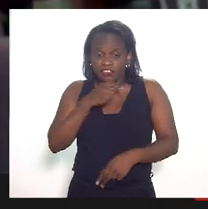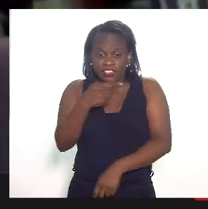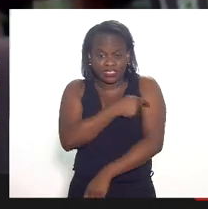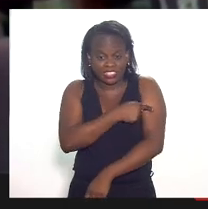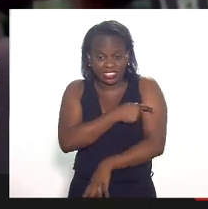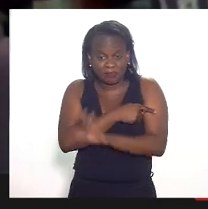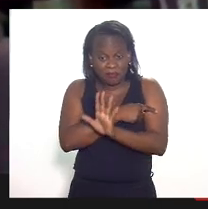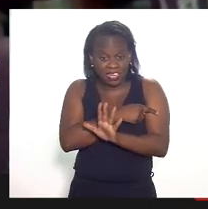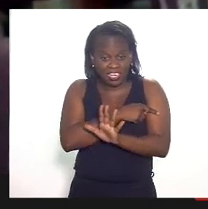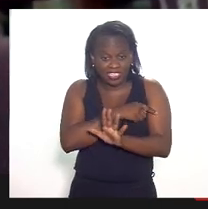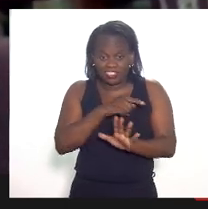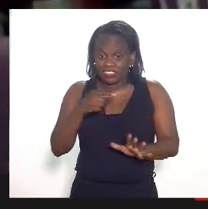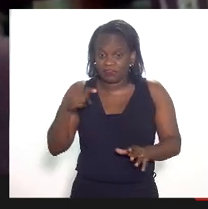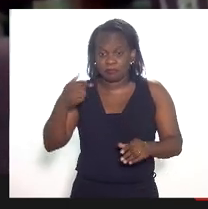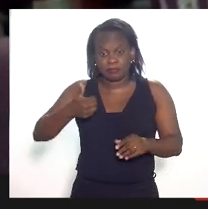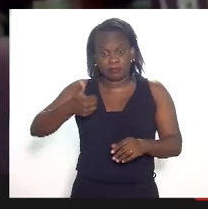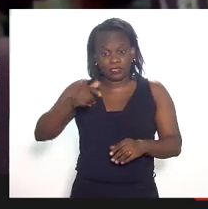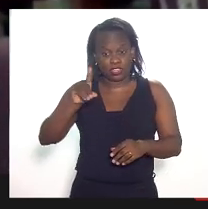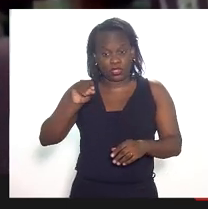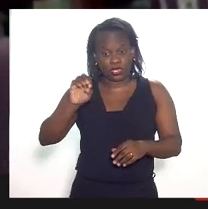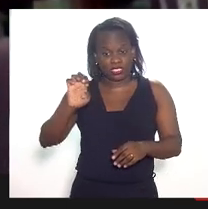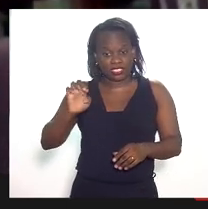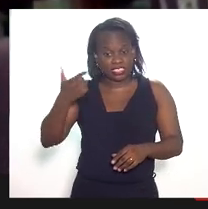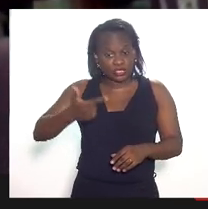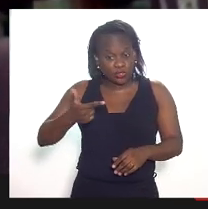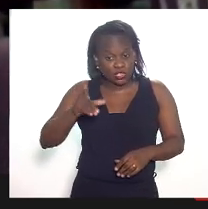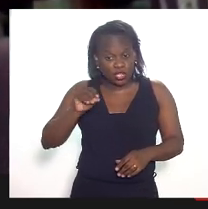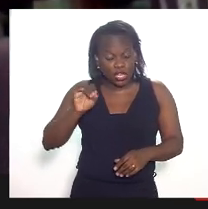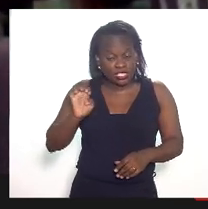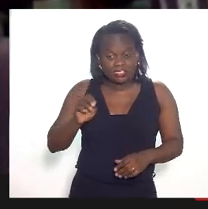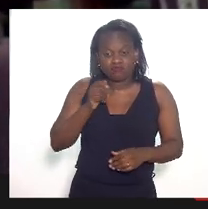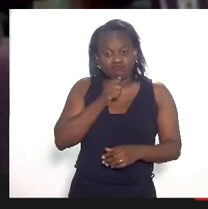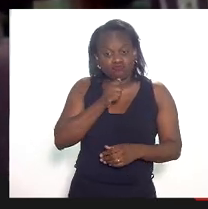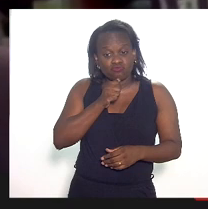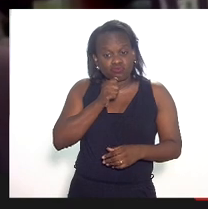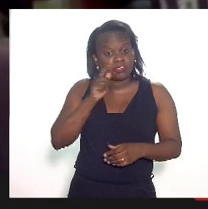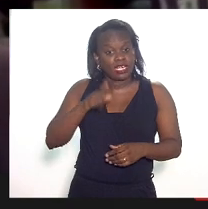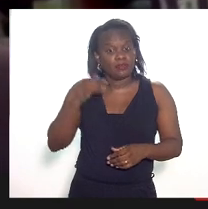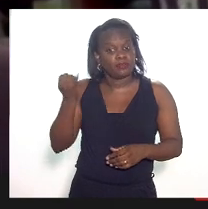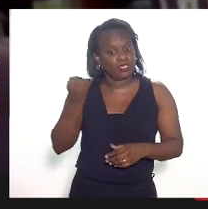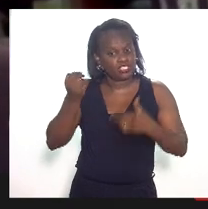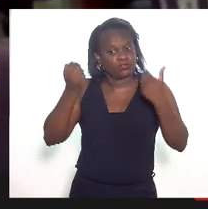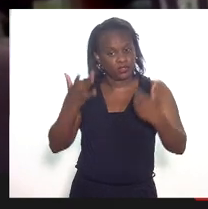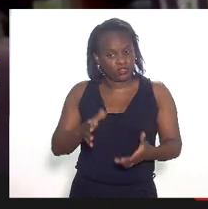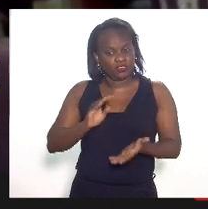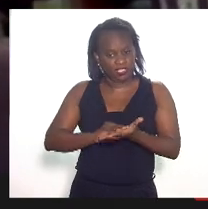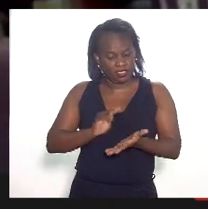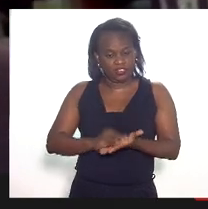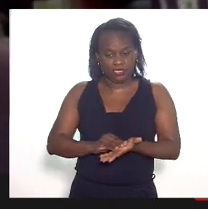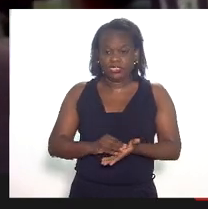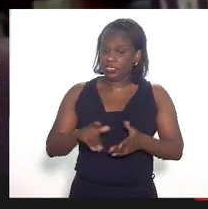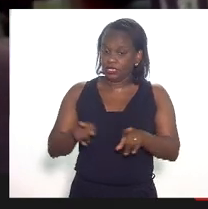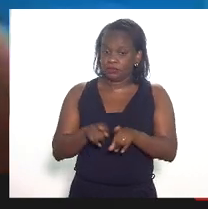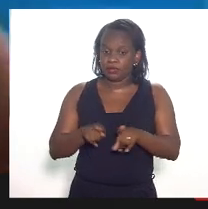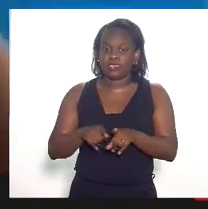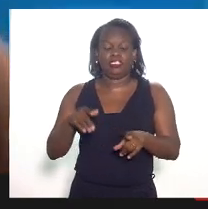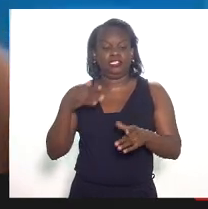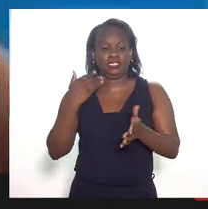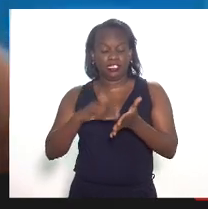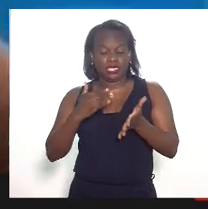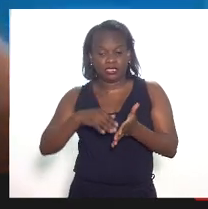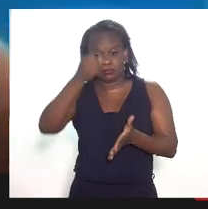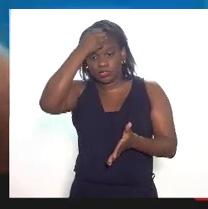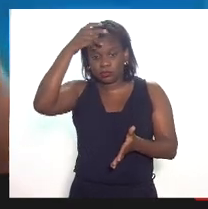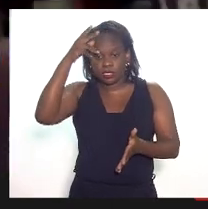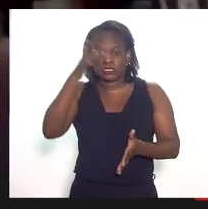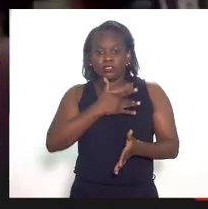não foi vacinada na segunda dose, que é fundamental, isso não foi colocado. Então, a Secretaria Municipal de Saúde, eu